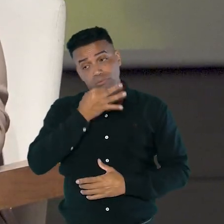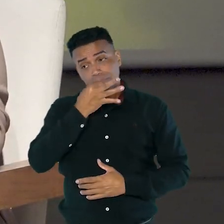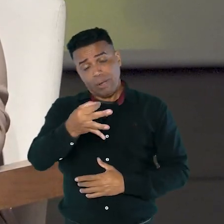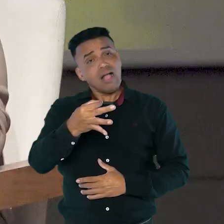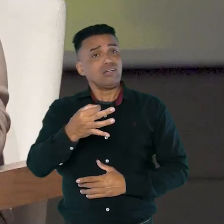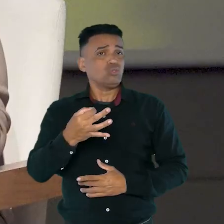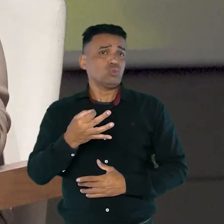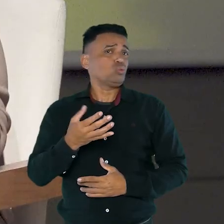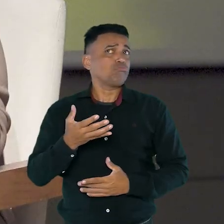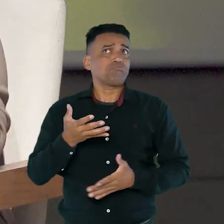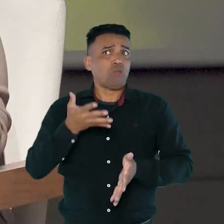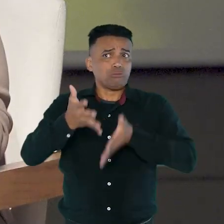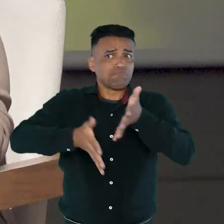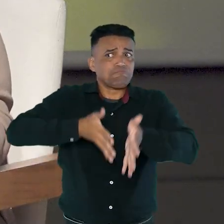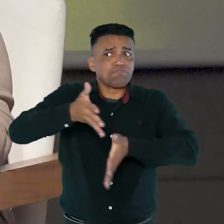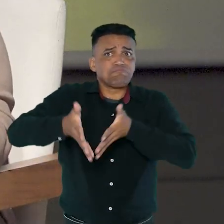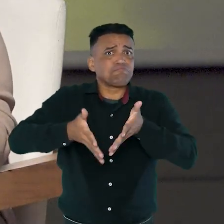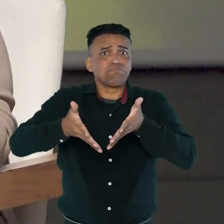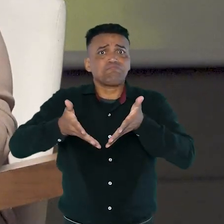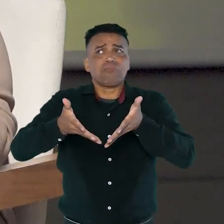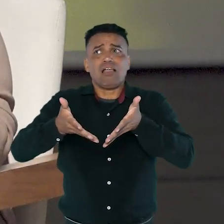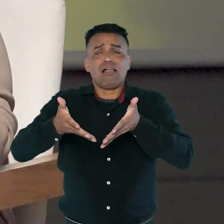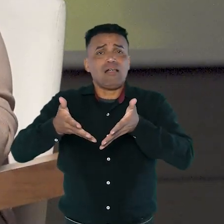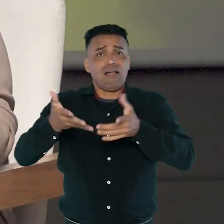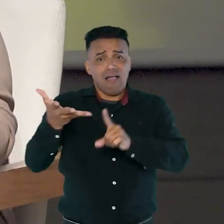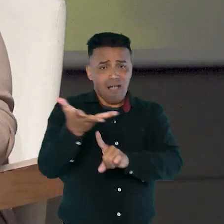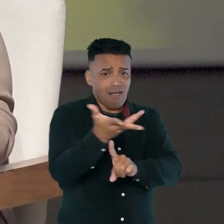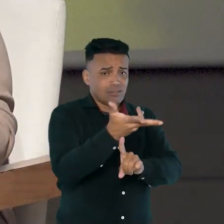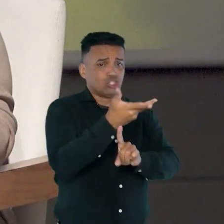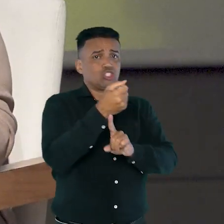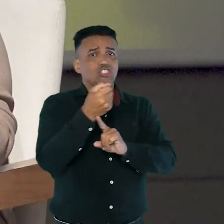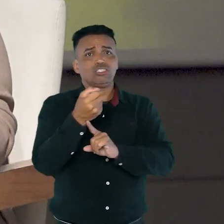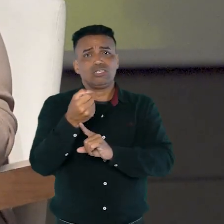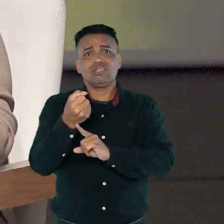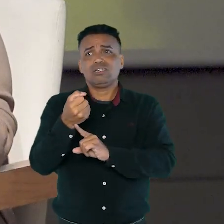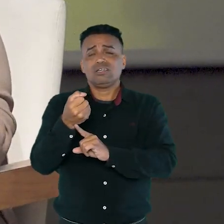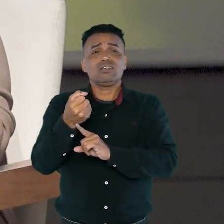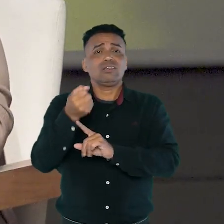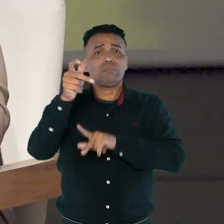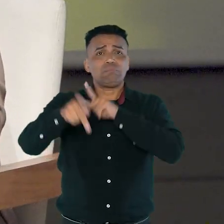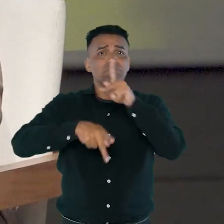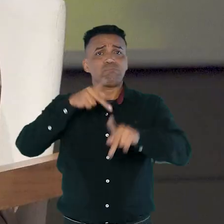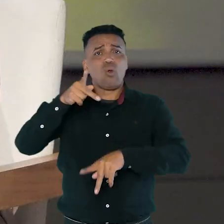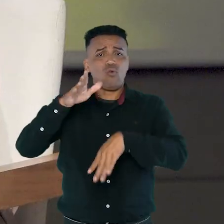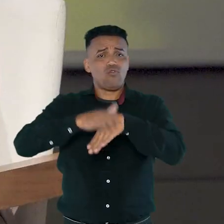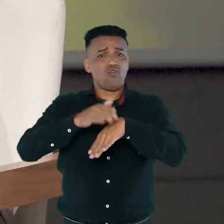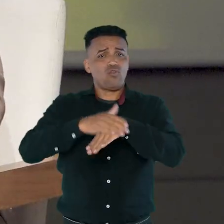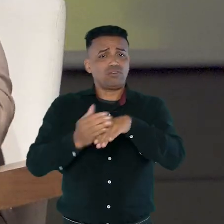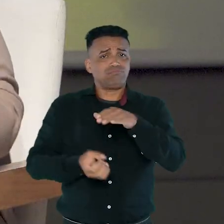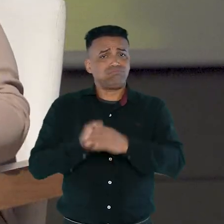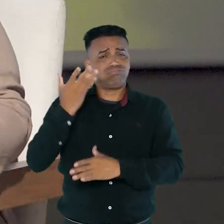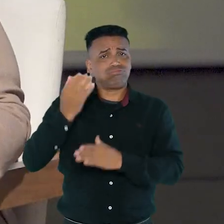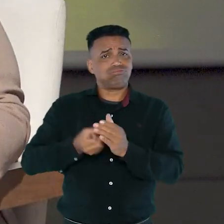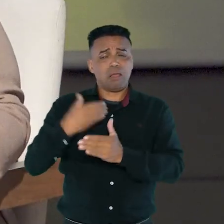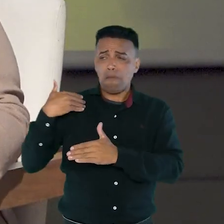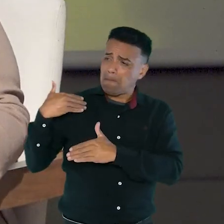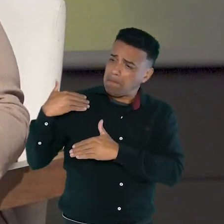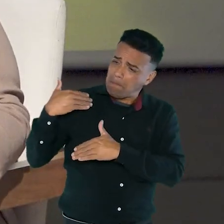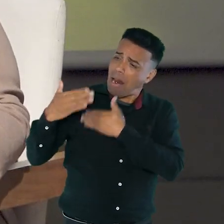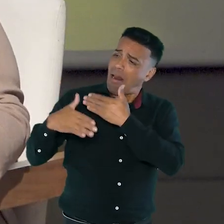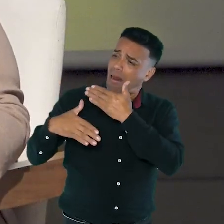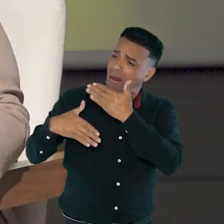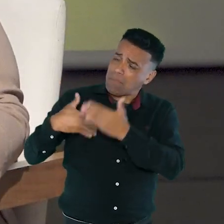E aí eu acho que quando a gente está falando da arte produzida por um povo que vem desse processo